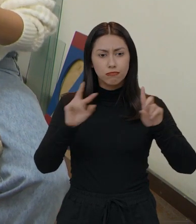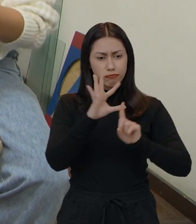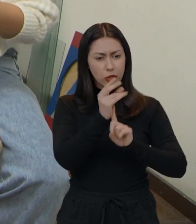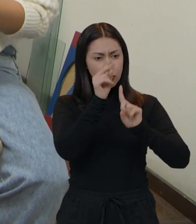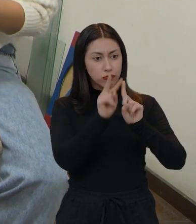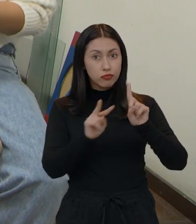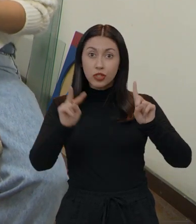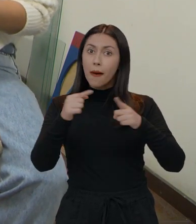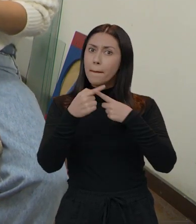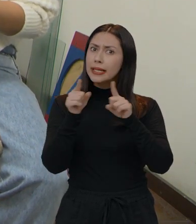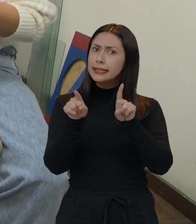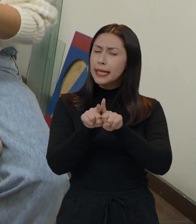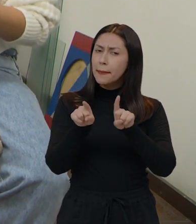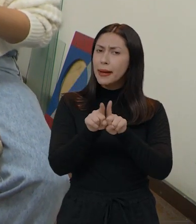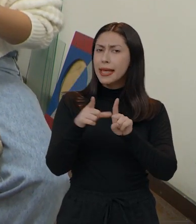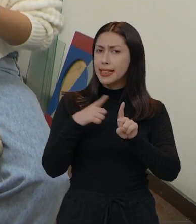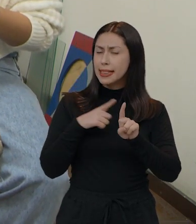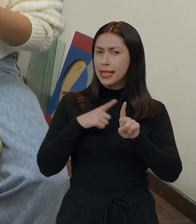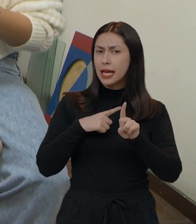encontrei artista plástico